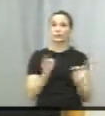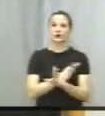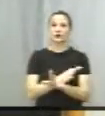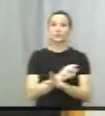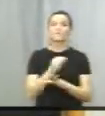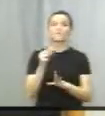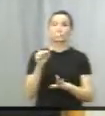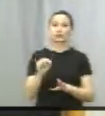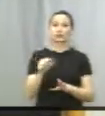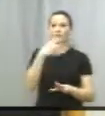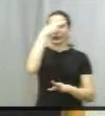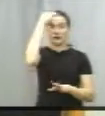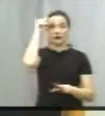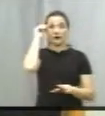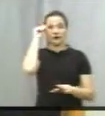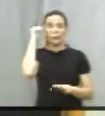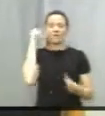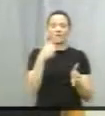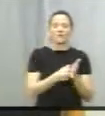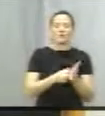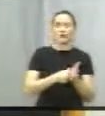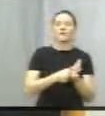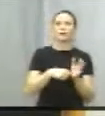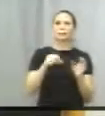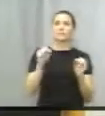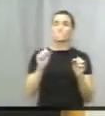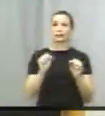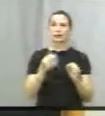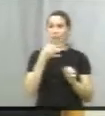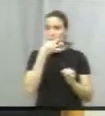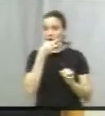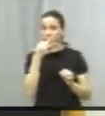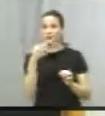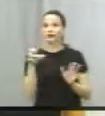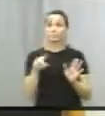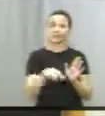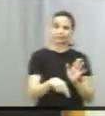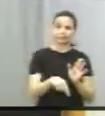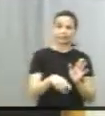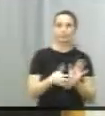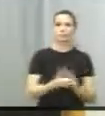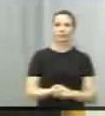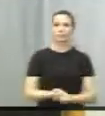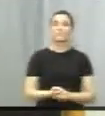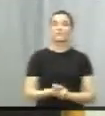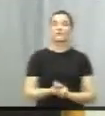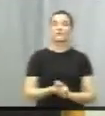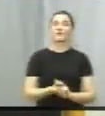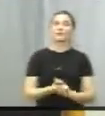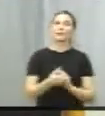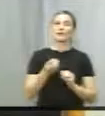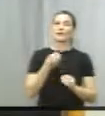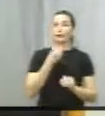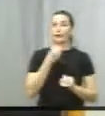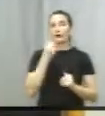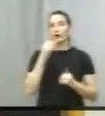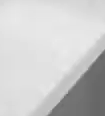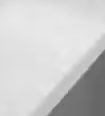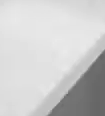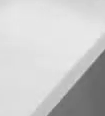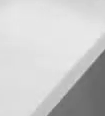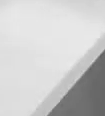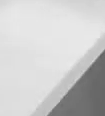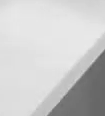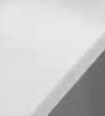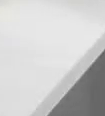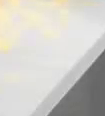prefeito está cumprindo o que ele propôs para a gente. E nada mais a declarar, muito obrigado a todos, uma boa noite.